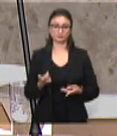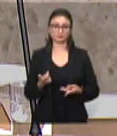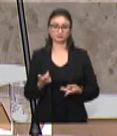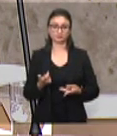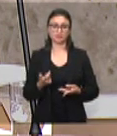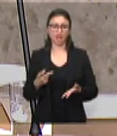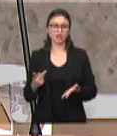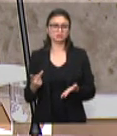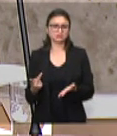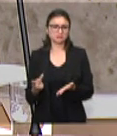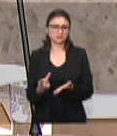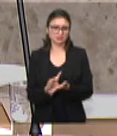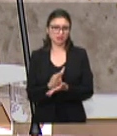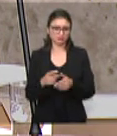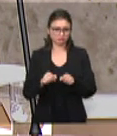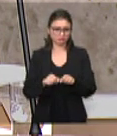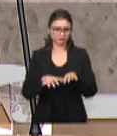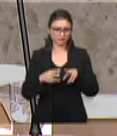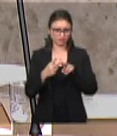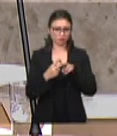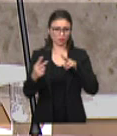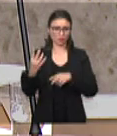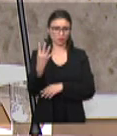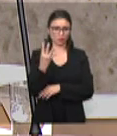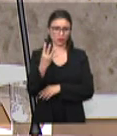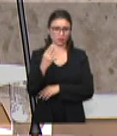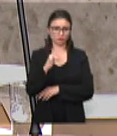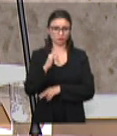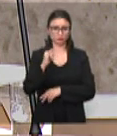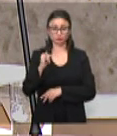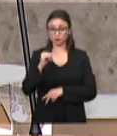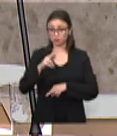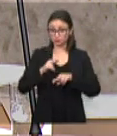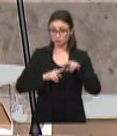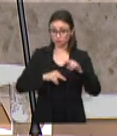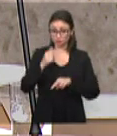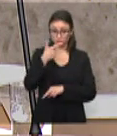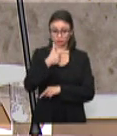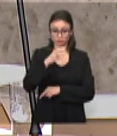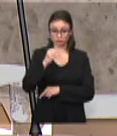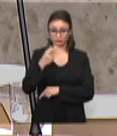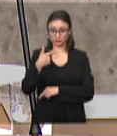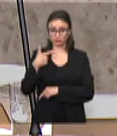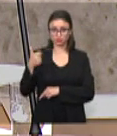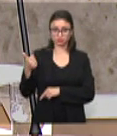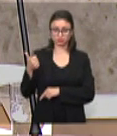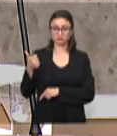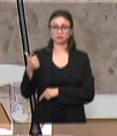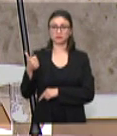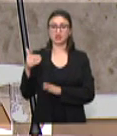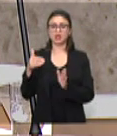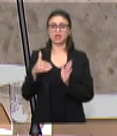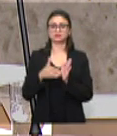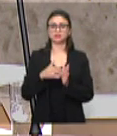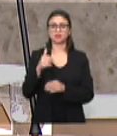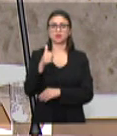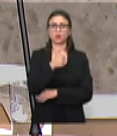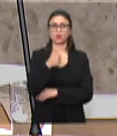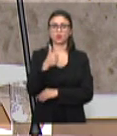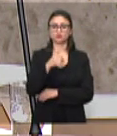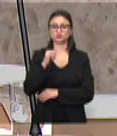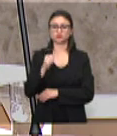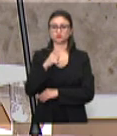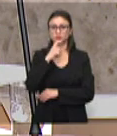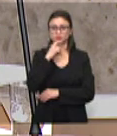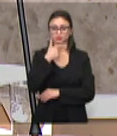isso ocorreu na sessão virtual de 4 de junho de 2021 a 11 de